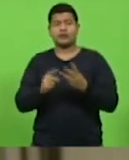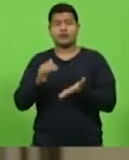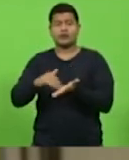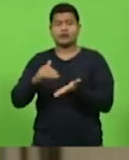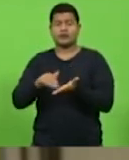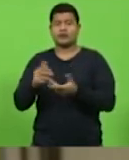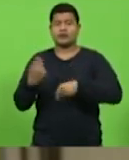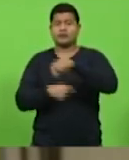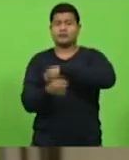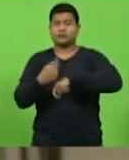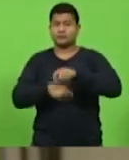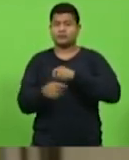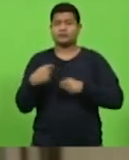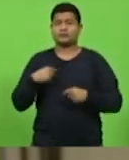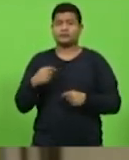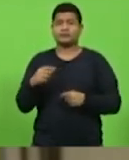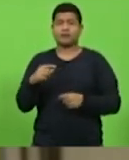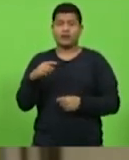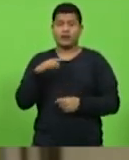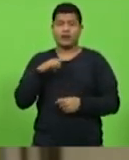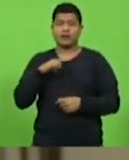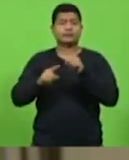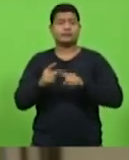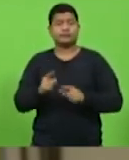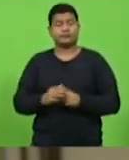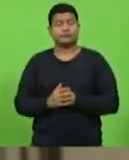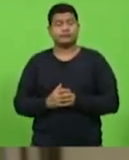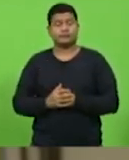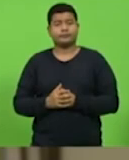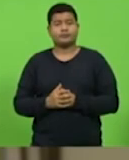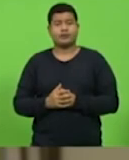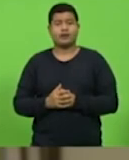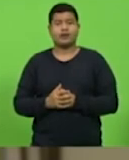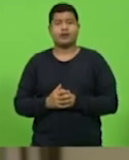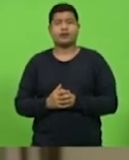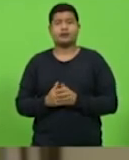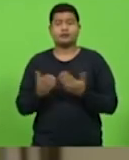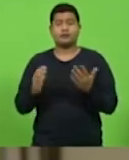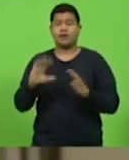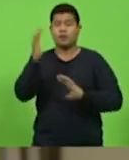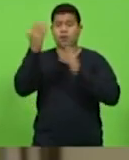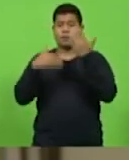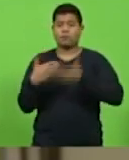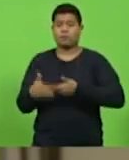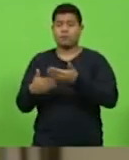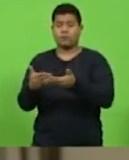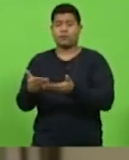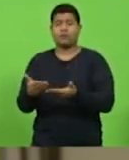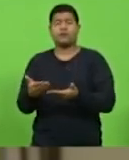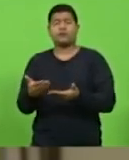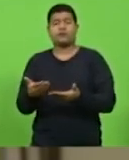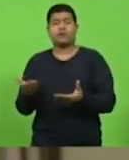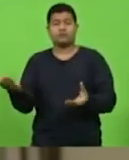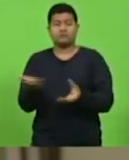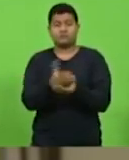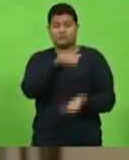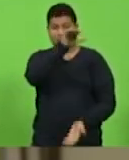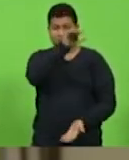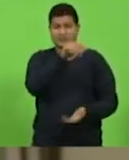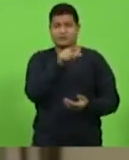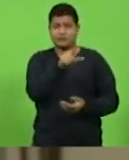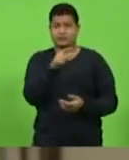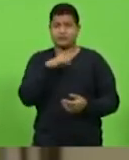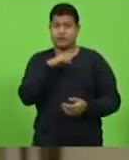em 22 de abril, determinou providências. Os fatos que decorrem do conjunto probatório constante dos autos,